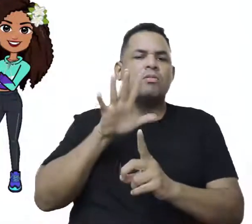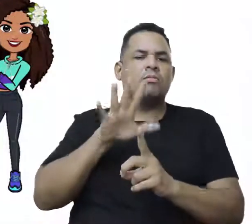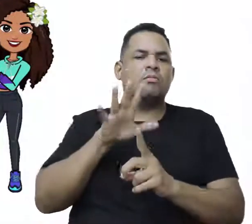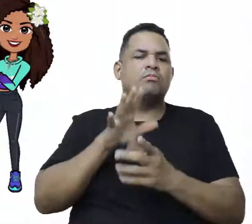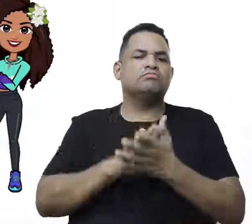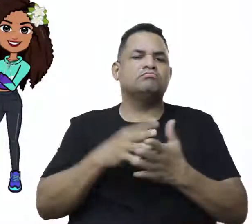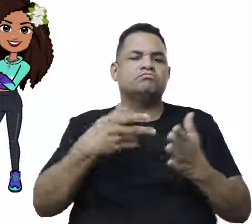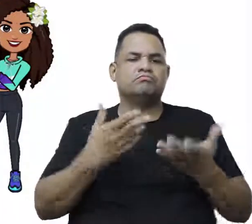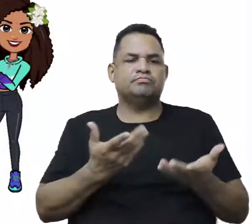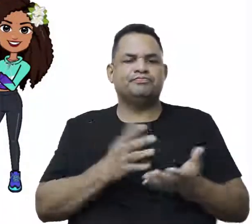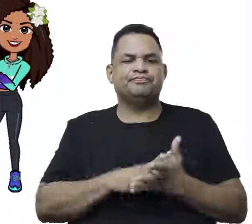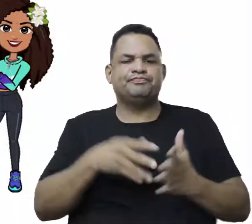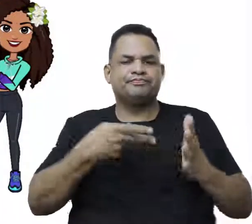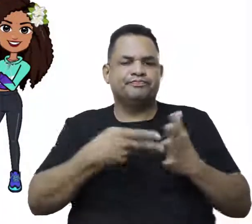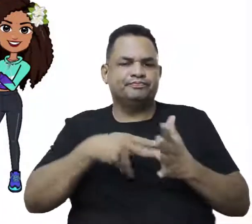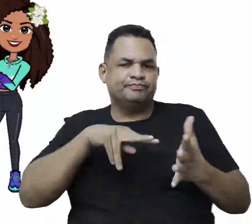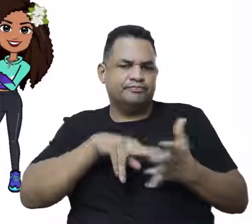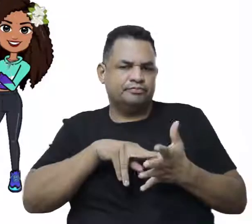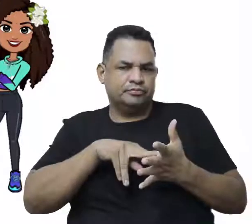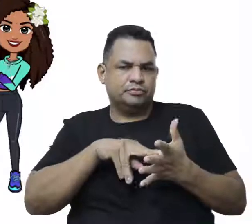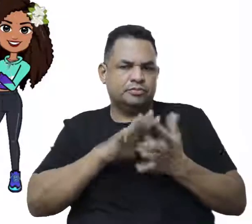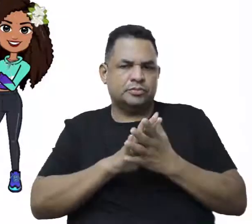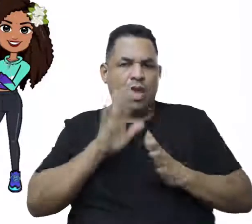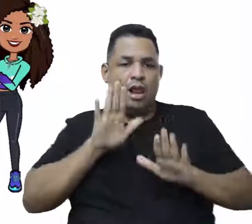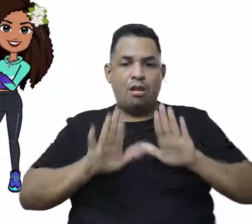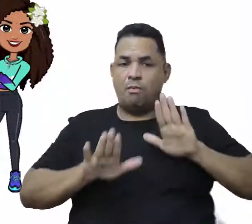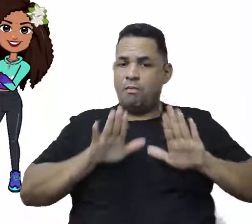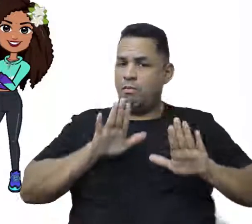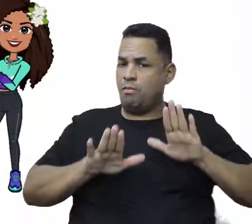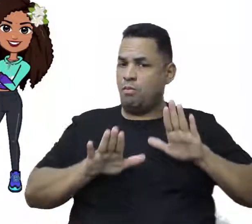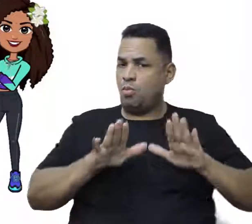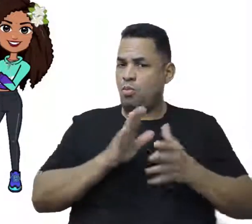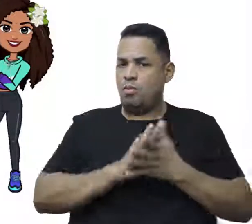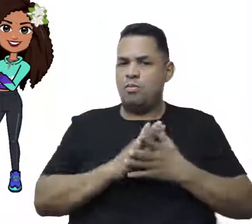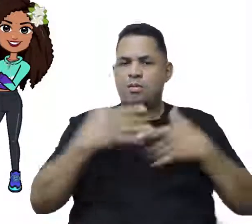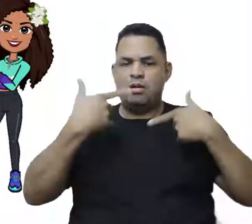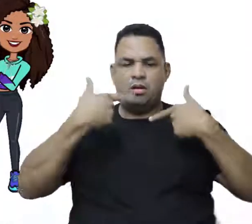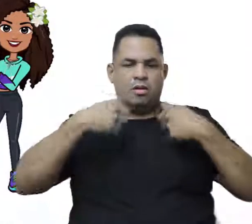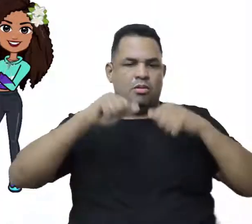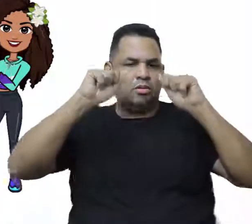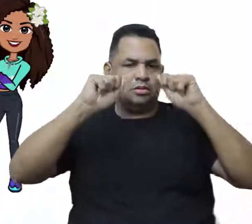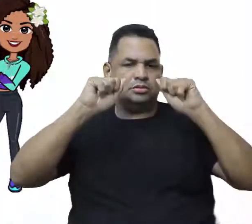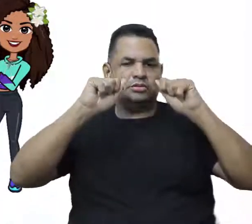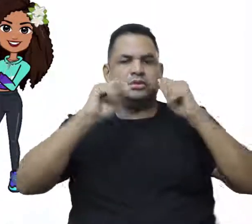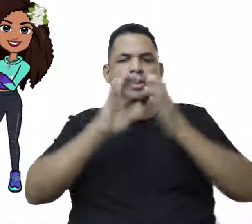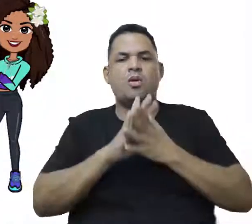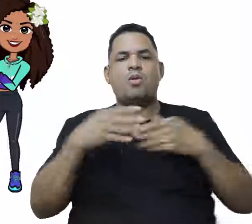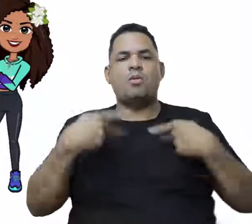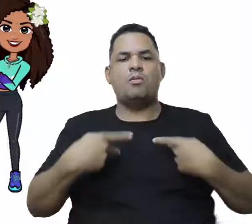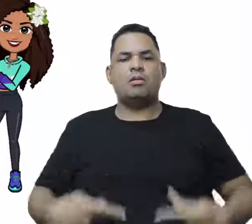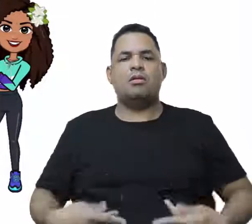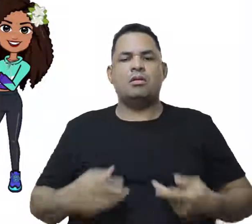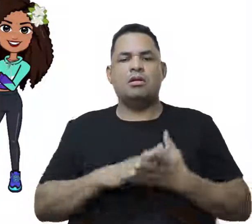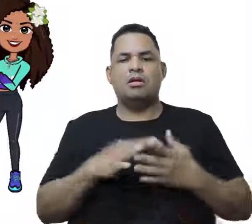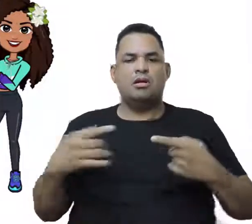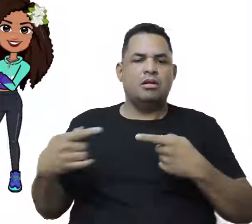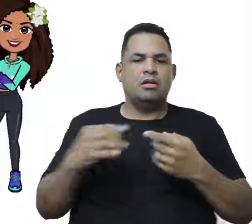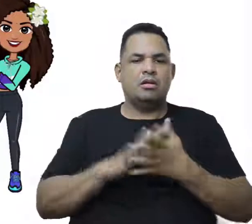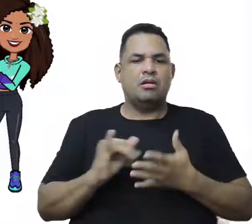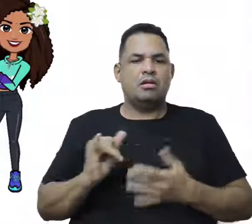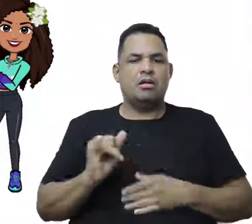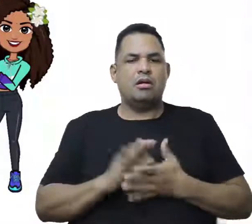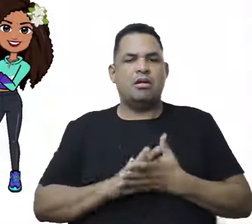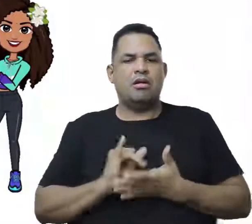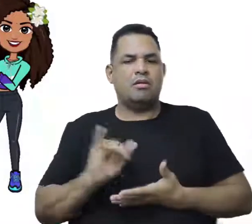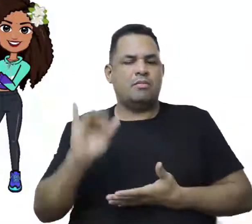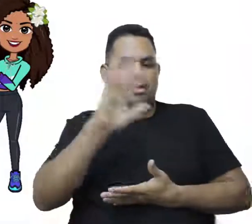os impactos, né, significados e cuidados com a linguagem corporal em relação à imagem pessoal, social e